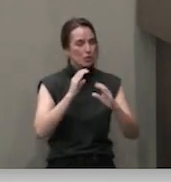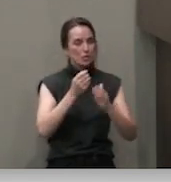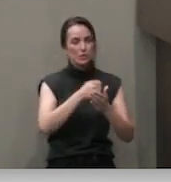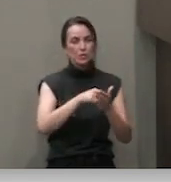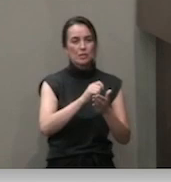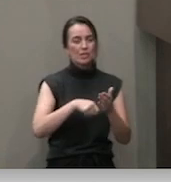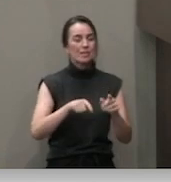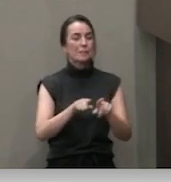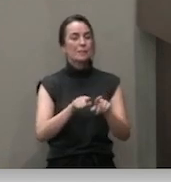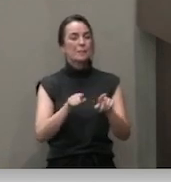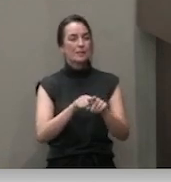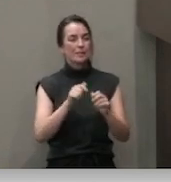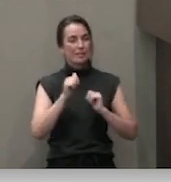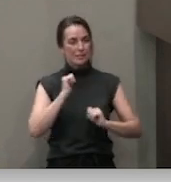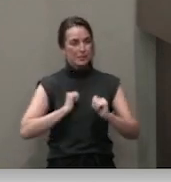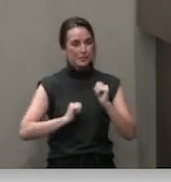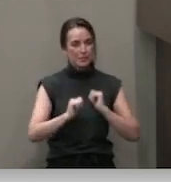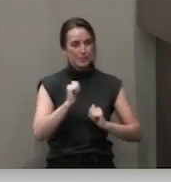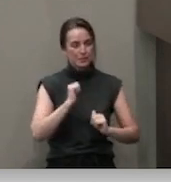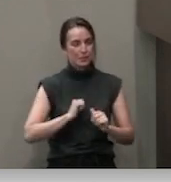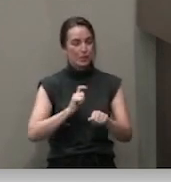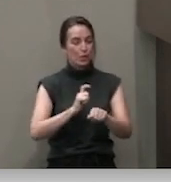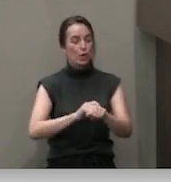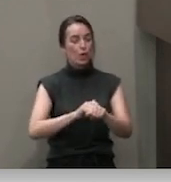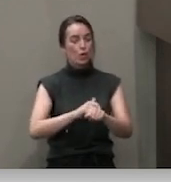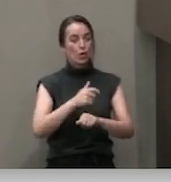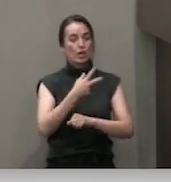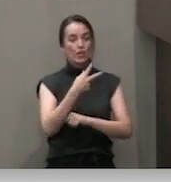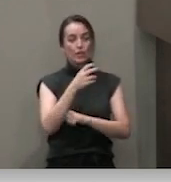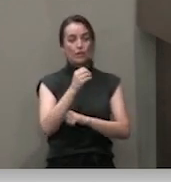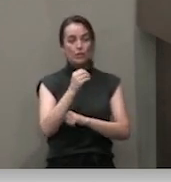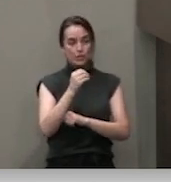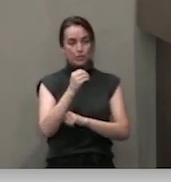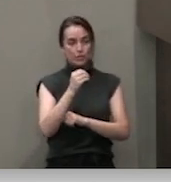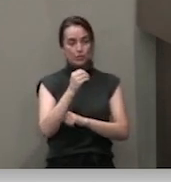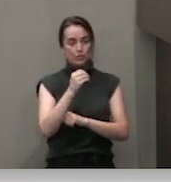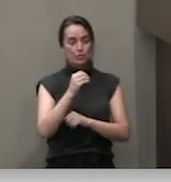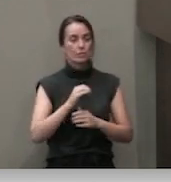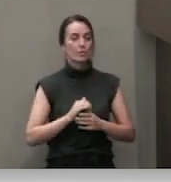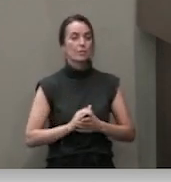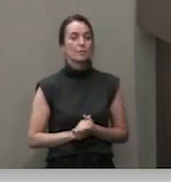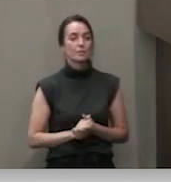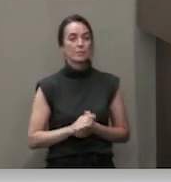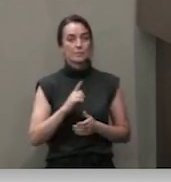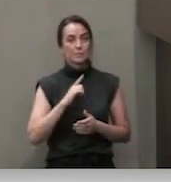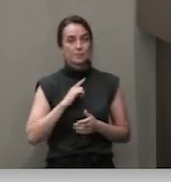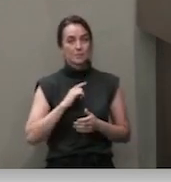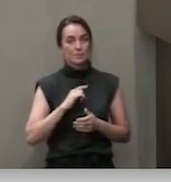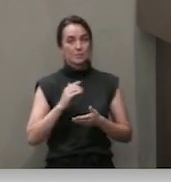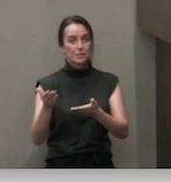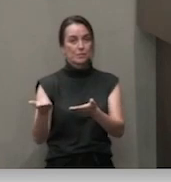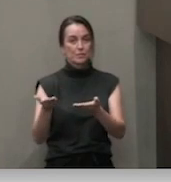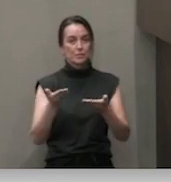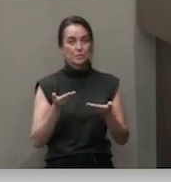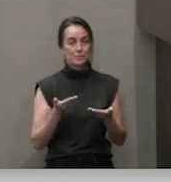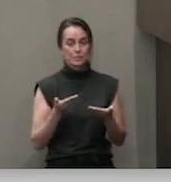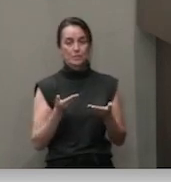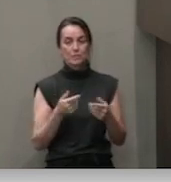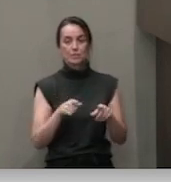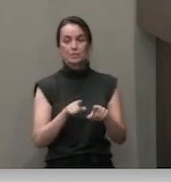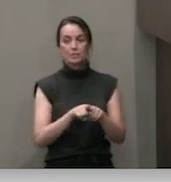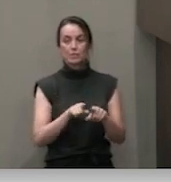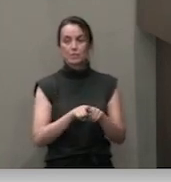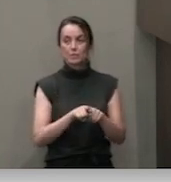e ator vai ser às 20 horas no múcio de Castro e aqui tem o convite né que eu falei antes da